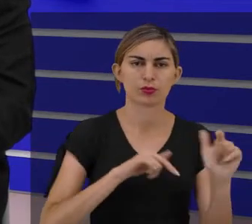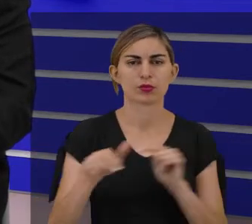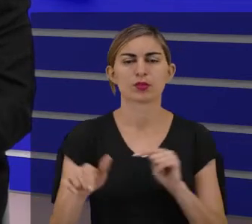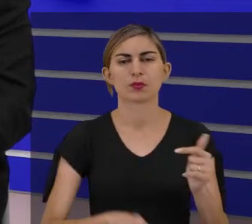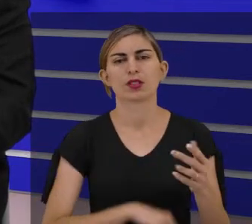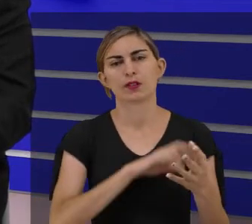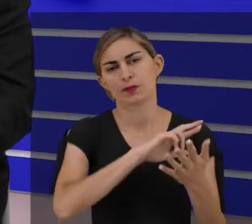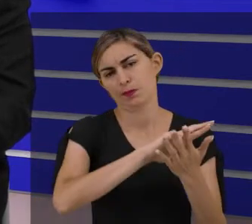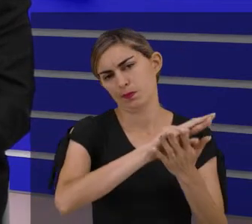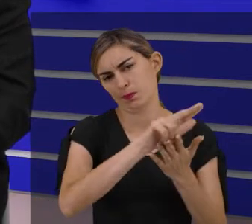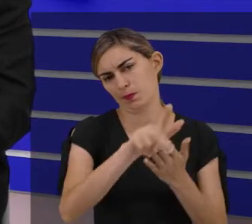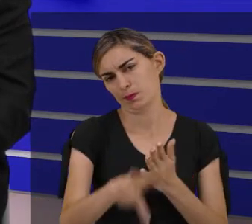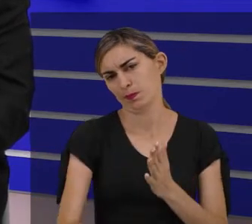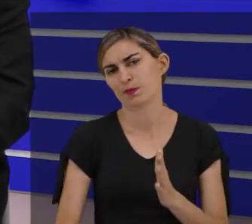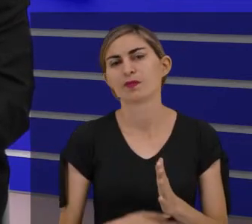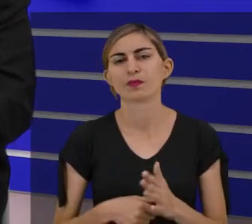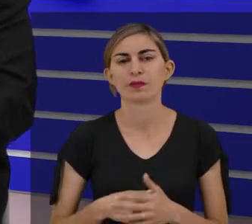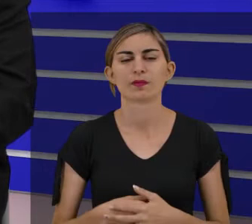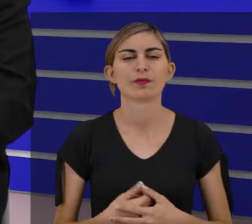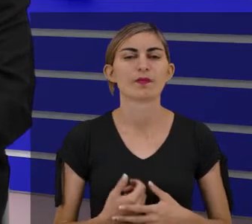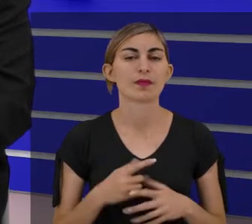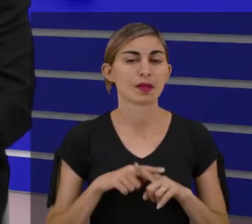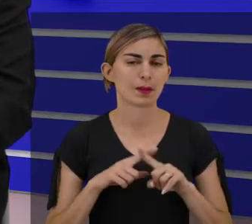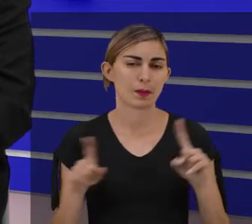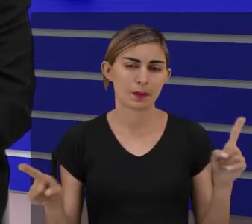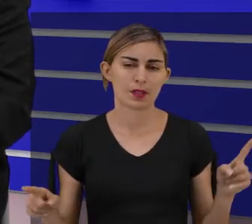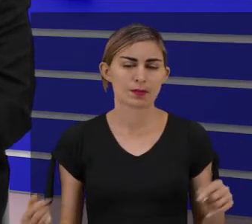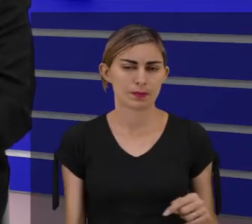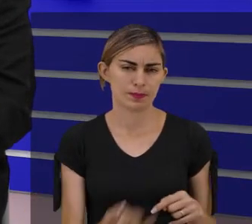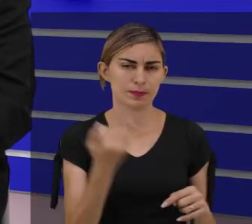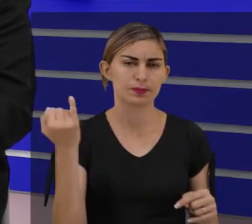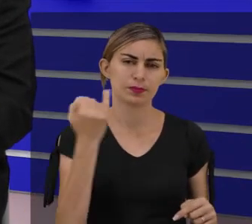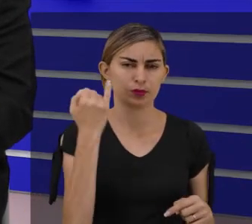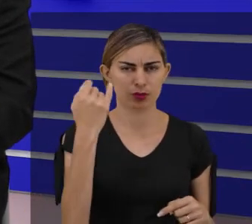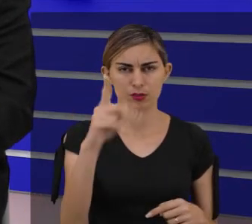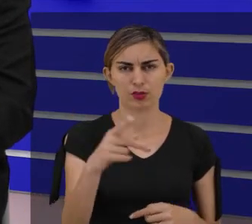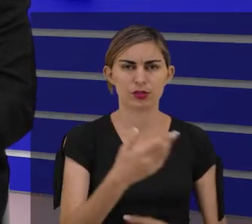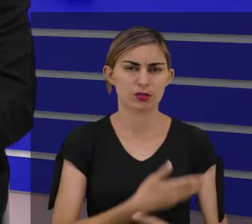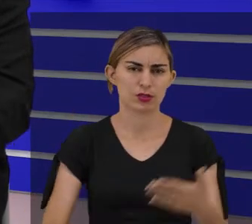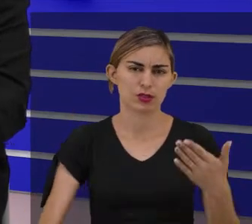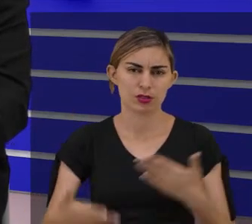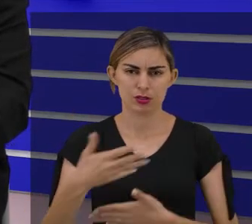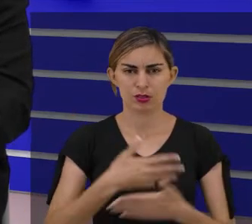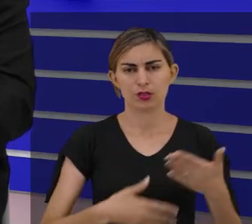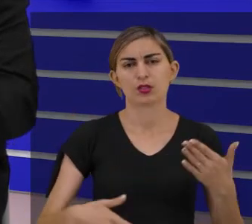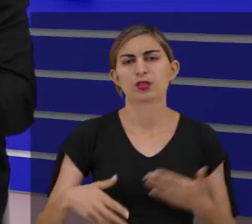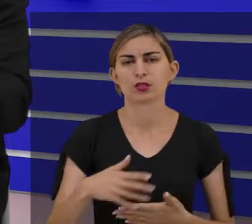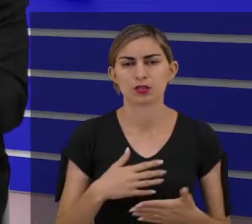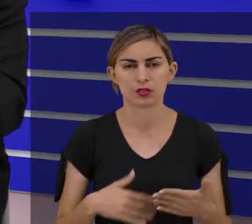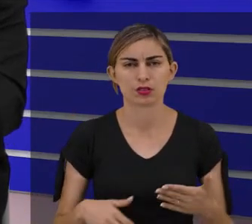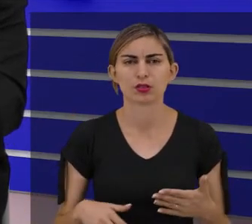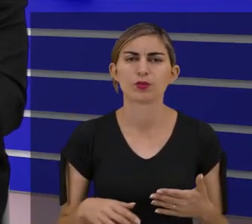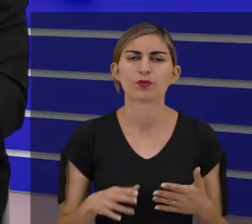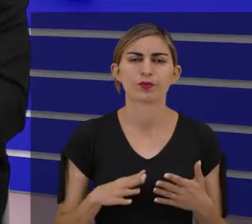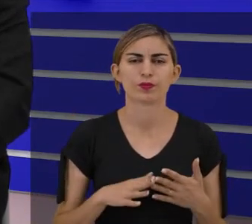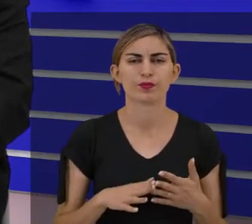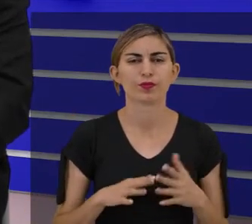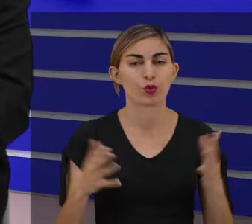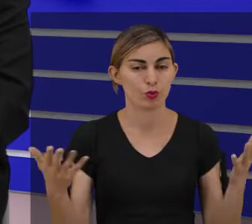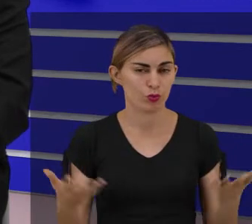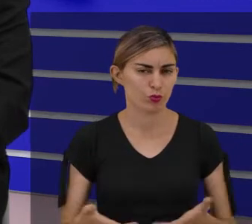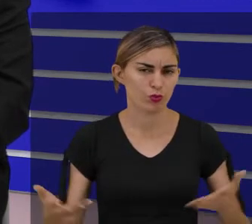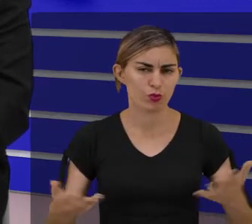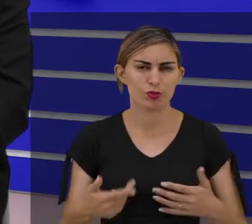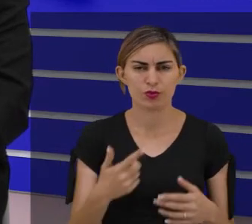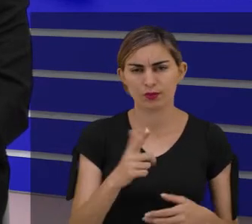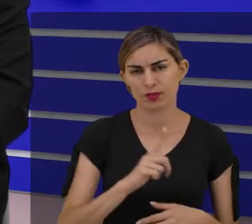específicas das relações de emprego e não das relações de trabalho. Mas é importante que essas relações de trabalho elas são dinâmicas, né? E